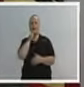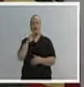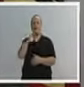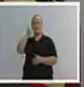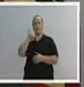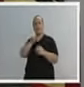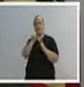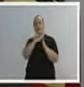foram